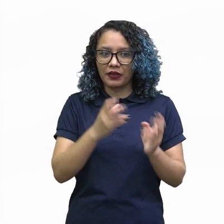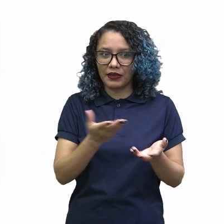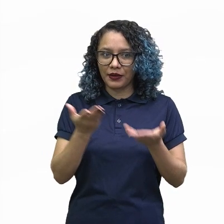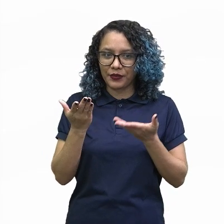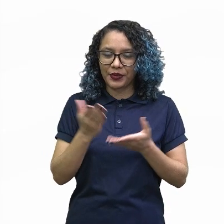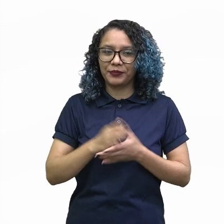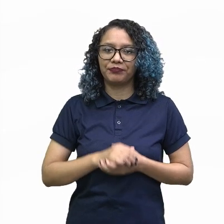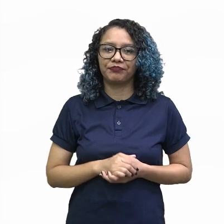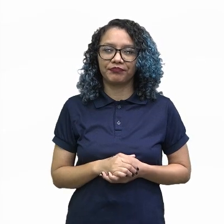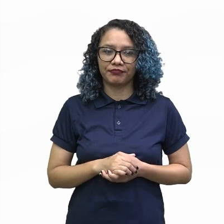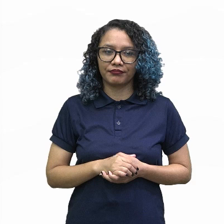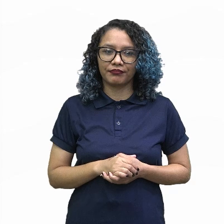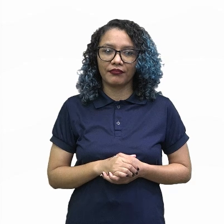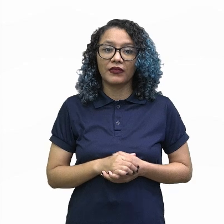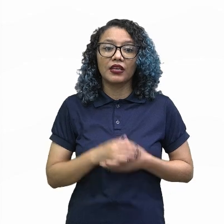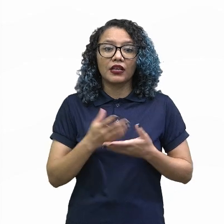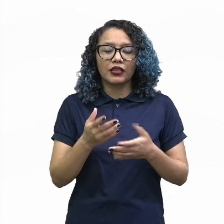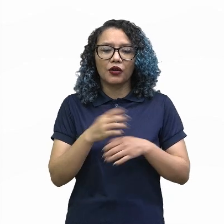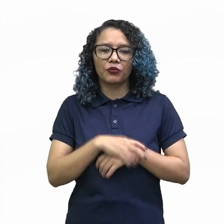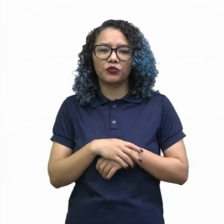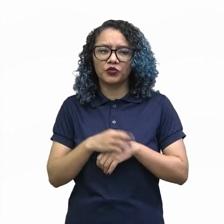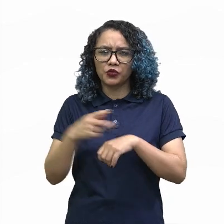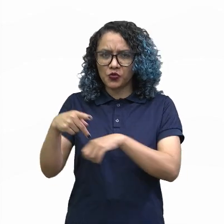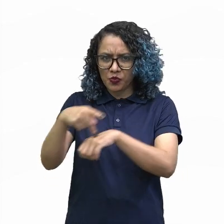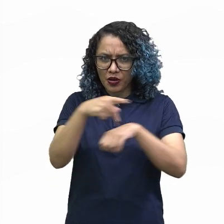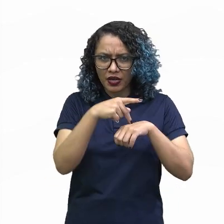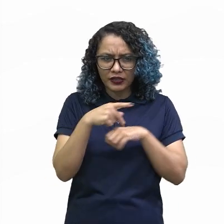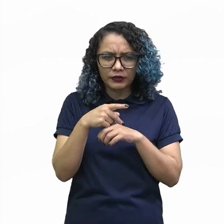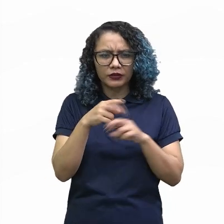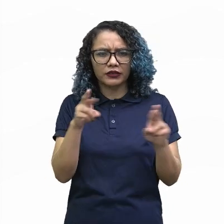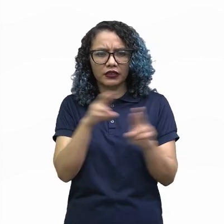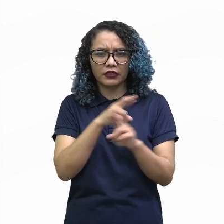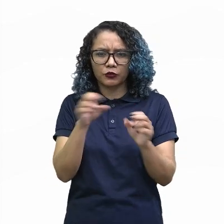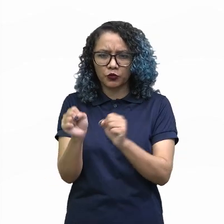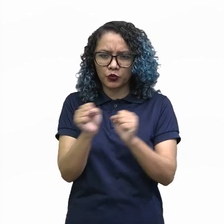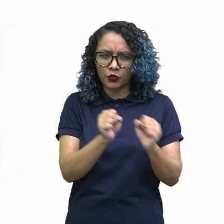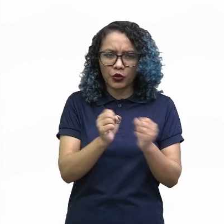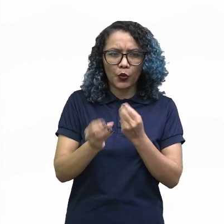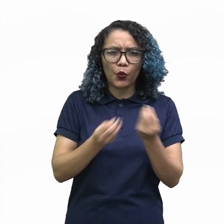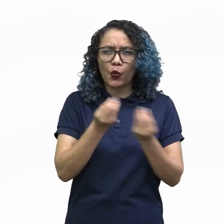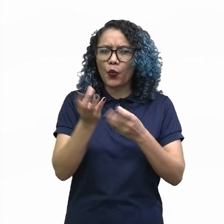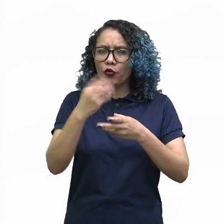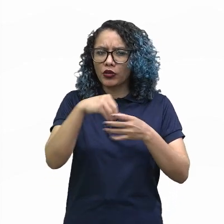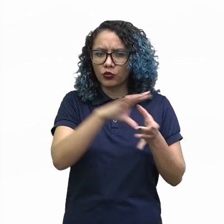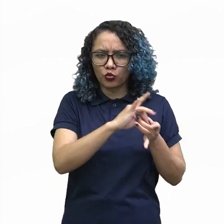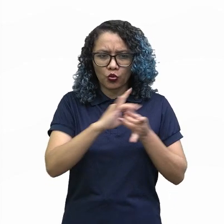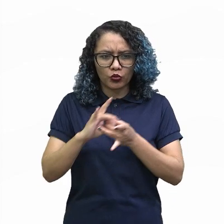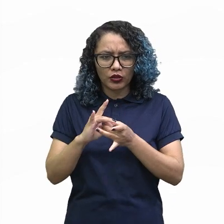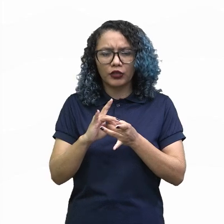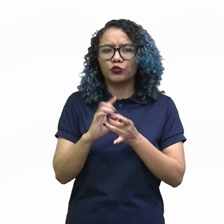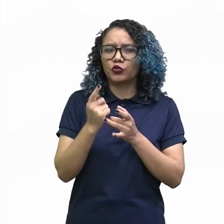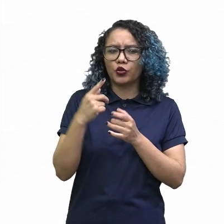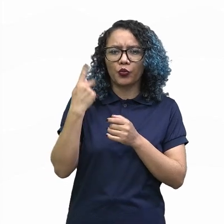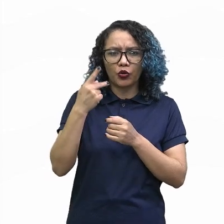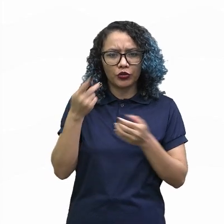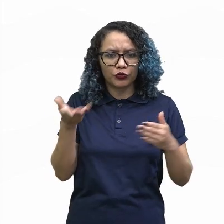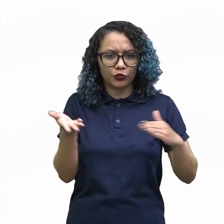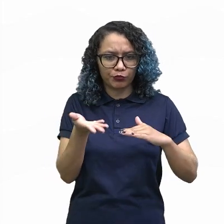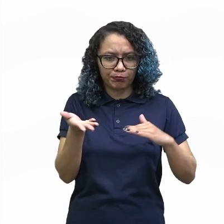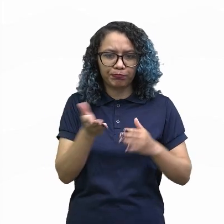da nossa aula. Relações de poder entre os Estados-nações no contexto geopolítico